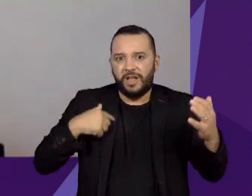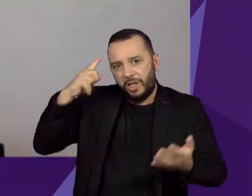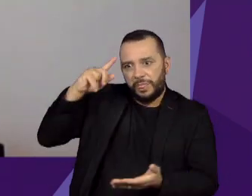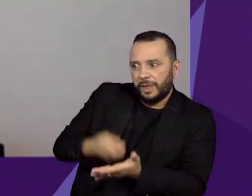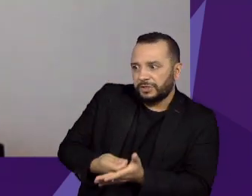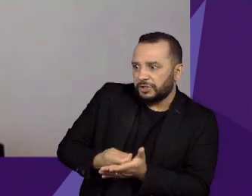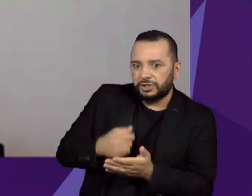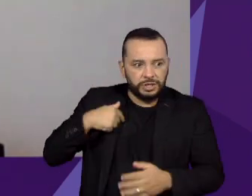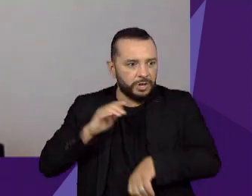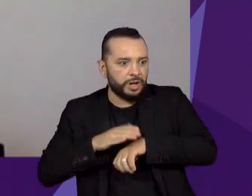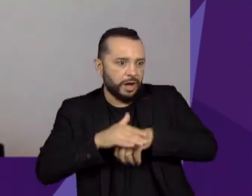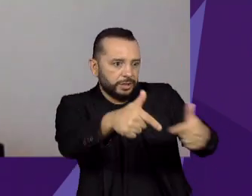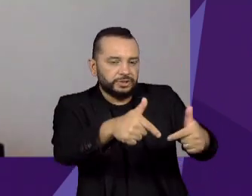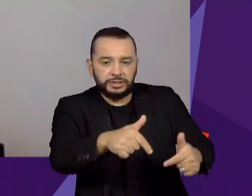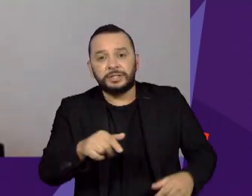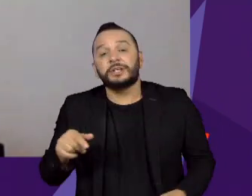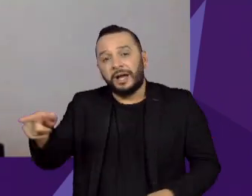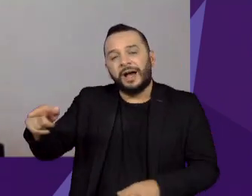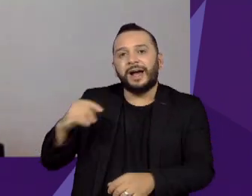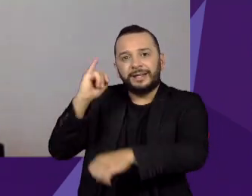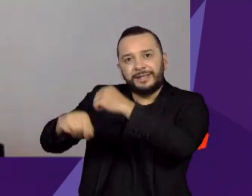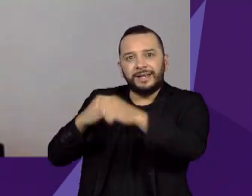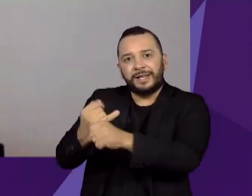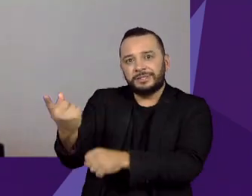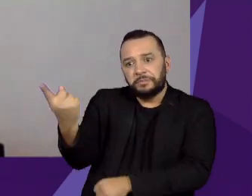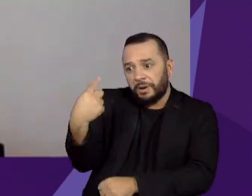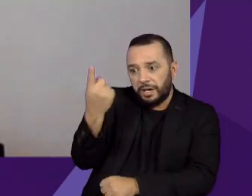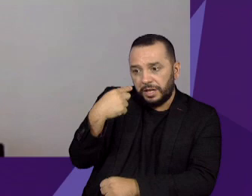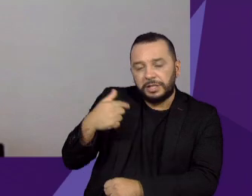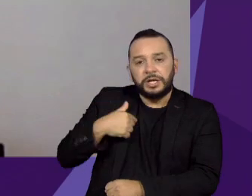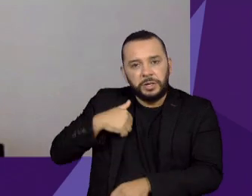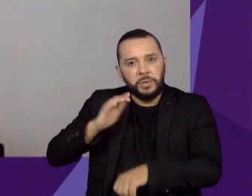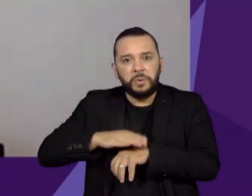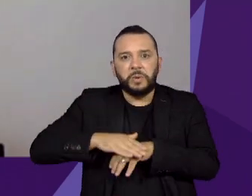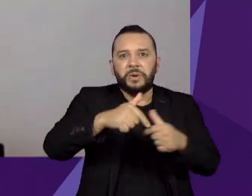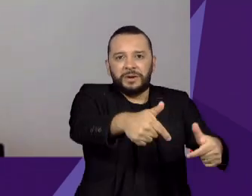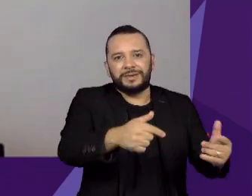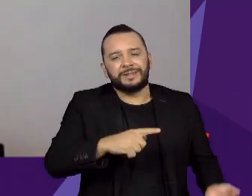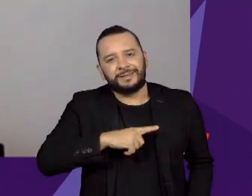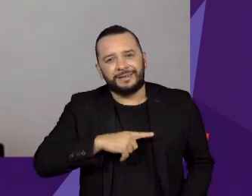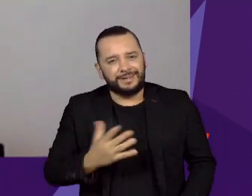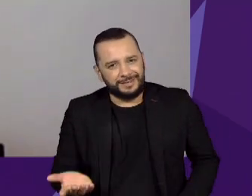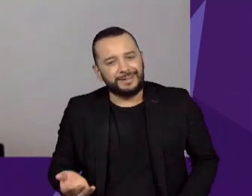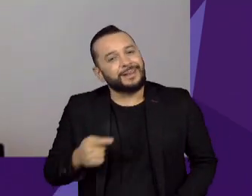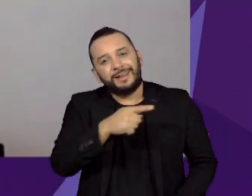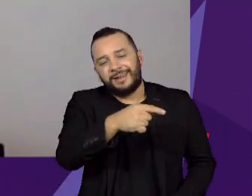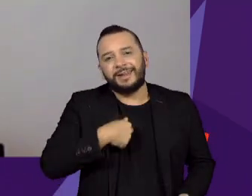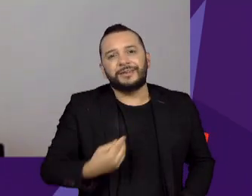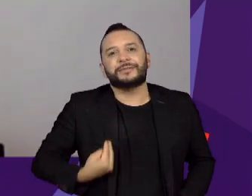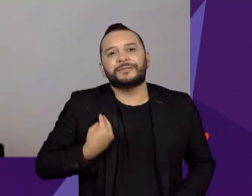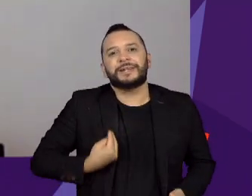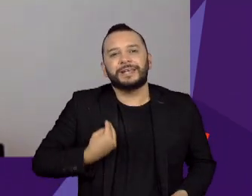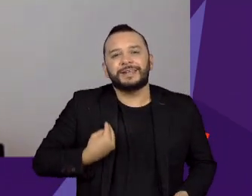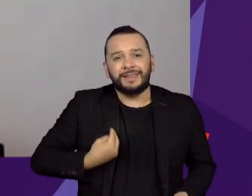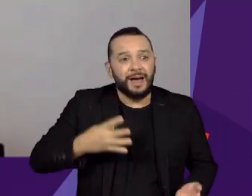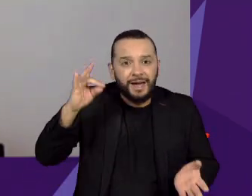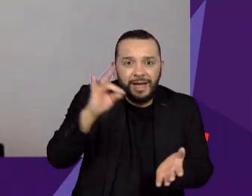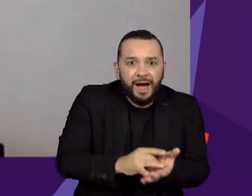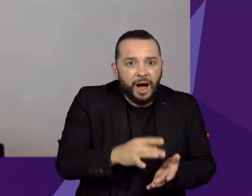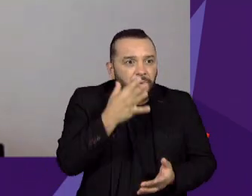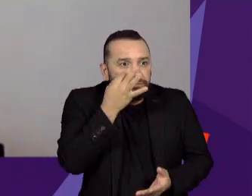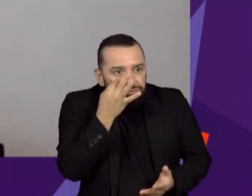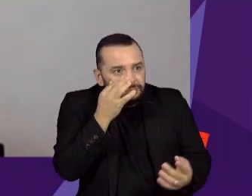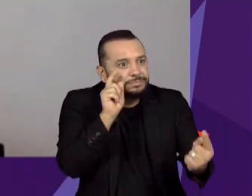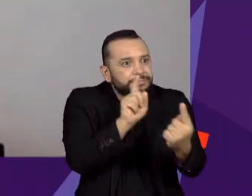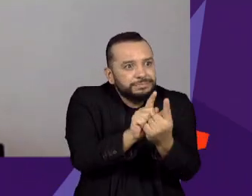Deus internet pauta é o que ele faz do outro lado. Ele não vive o mundo real, das pessoas reais,